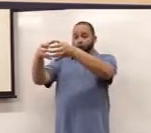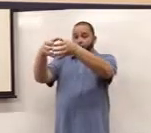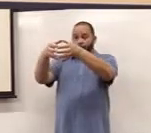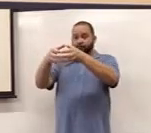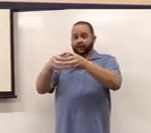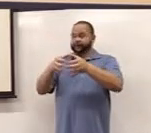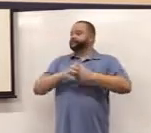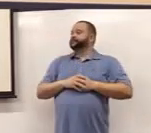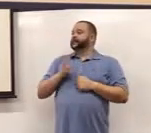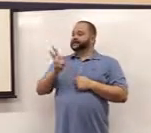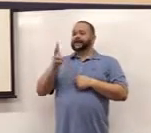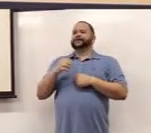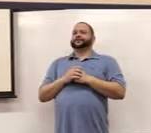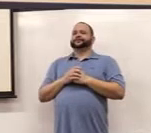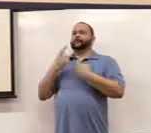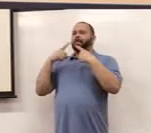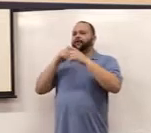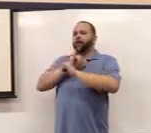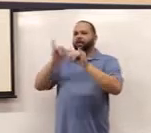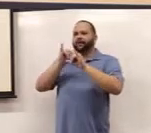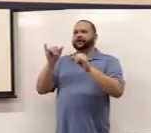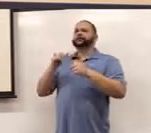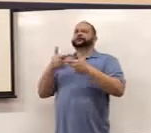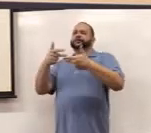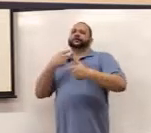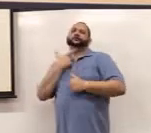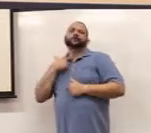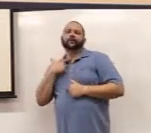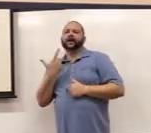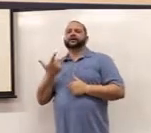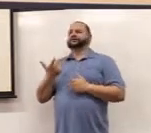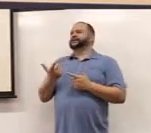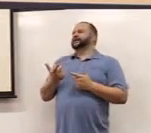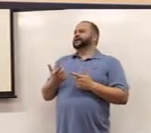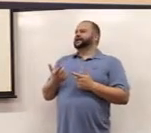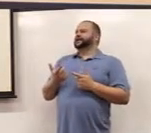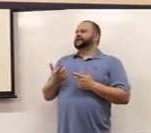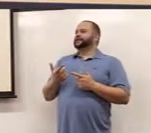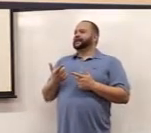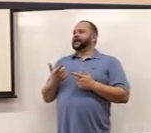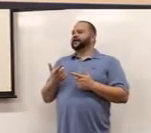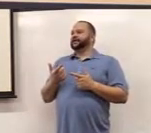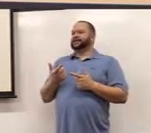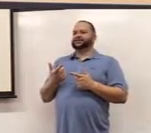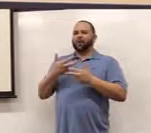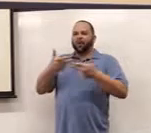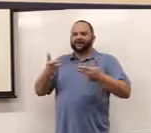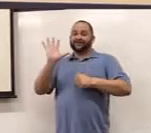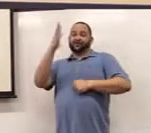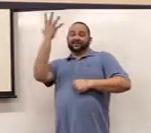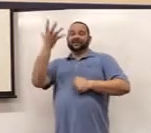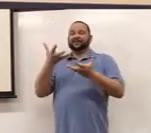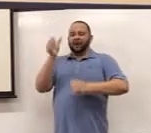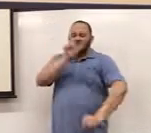né? Falando sobre as vontades e os ímpetos, as destemperanças do mundo, querendo